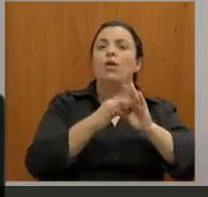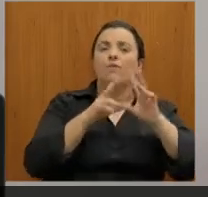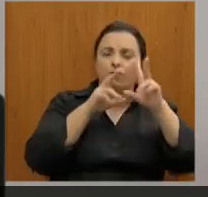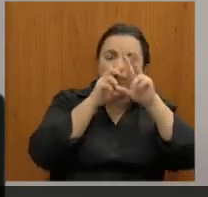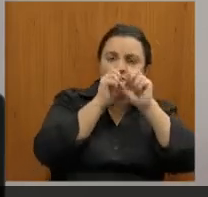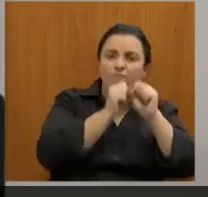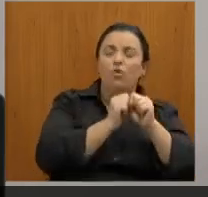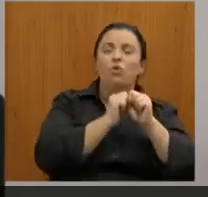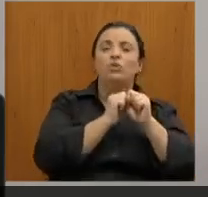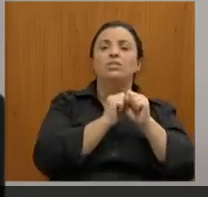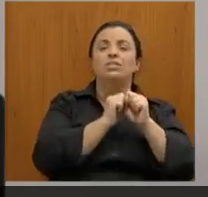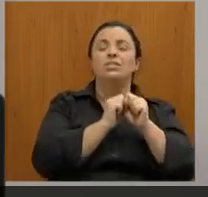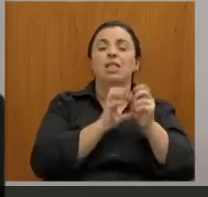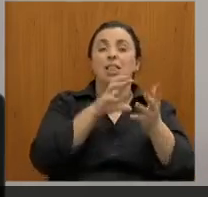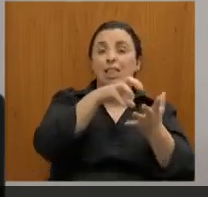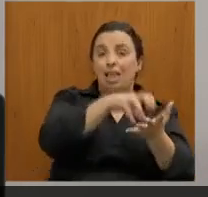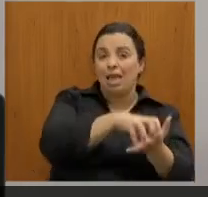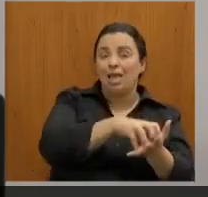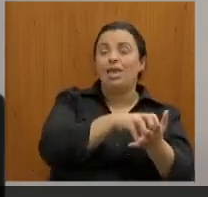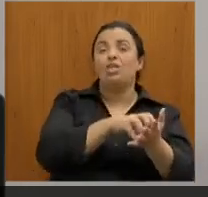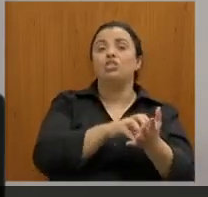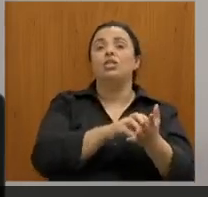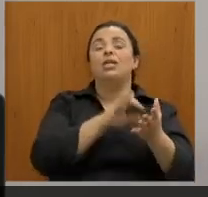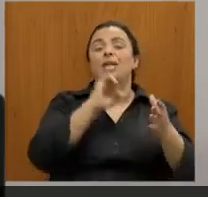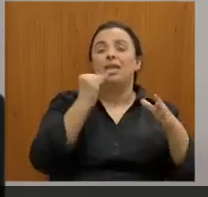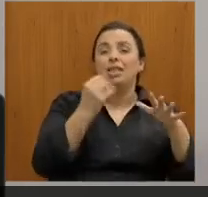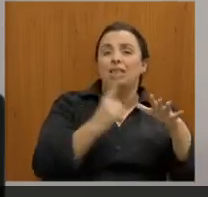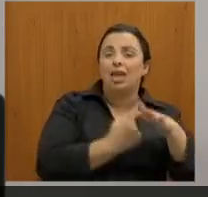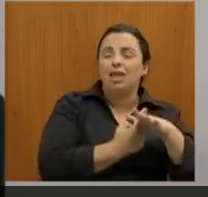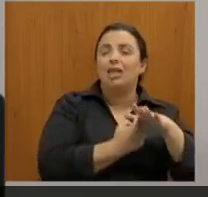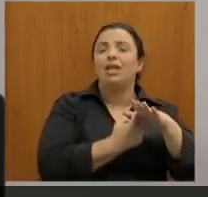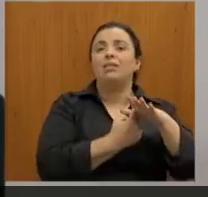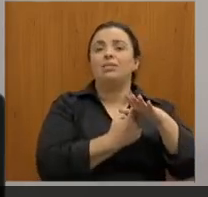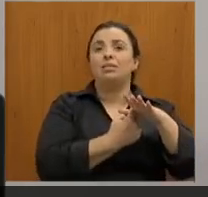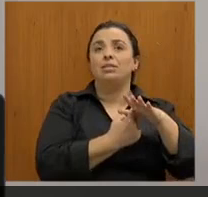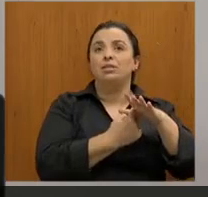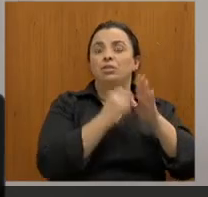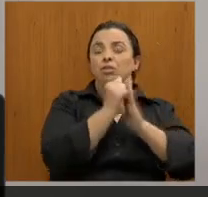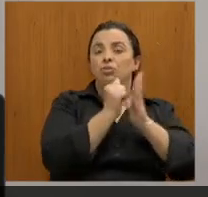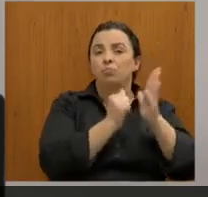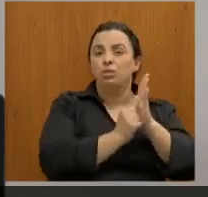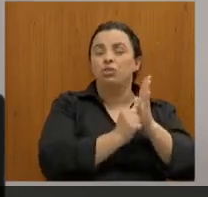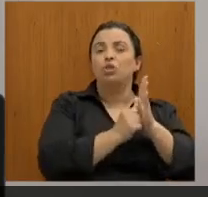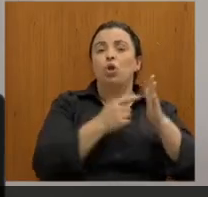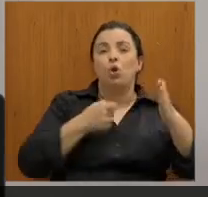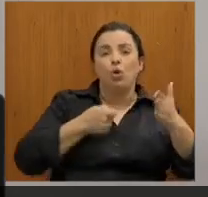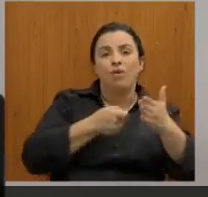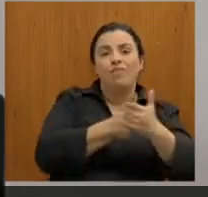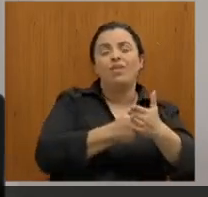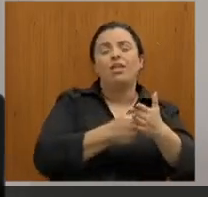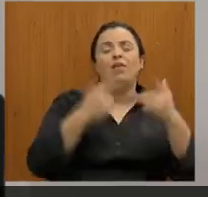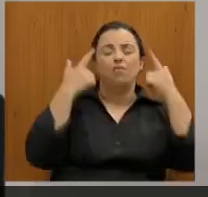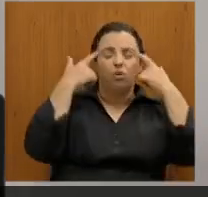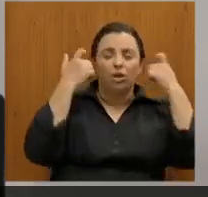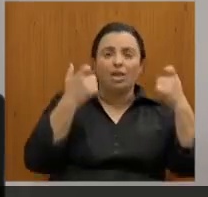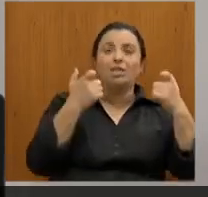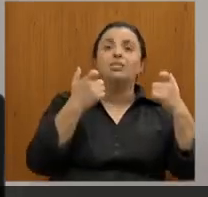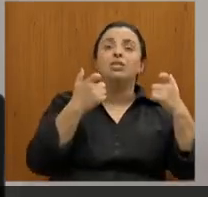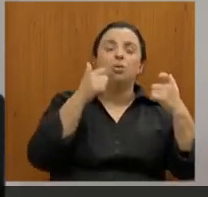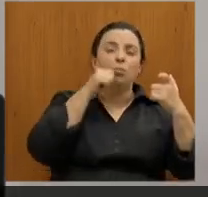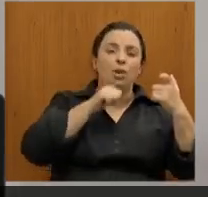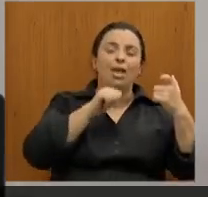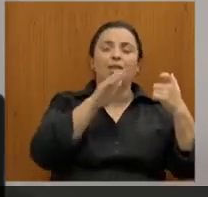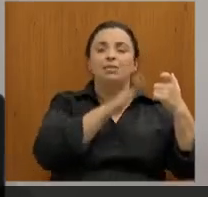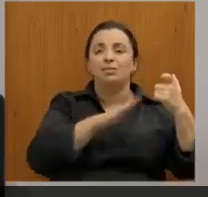integrada de atenção às mulheres de Betim e da rede metropolitana de enfrentamento à violência contra mulheres e meninas na rede é